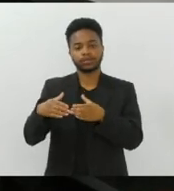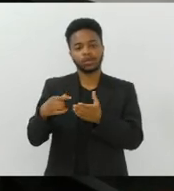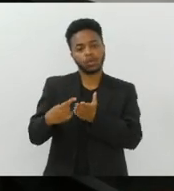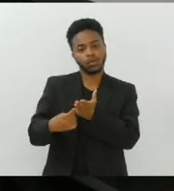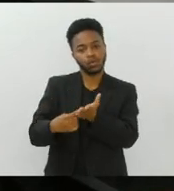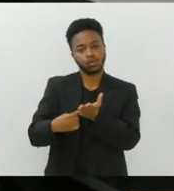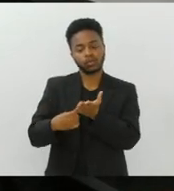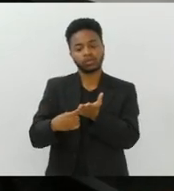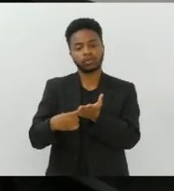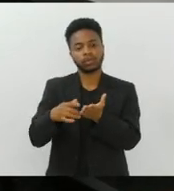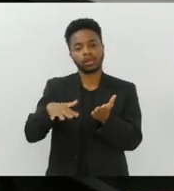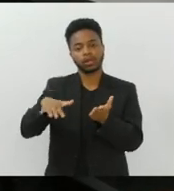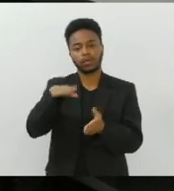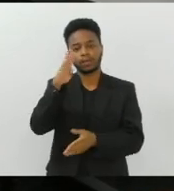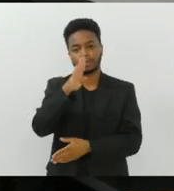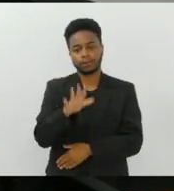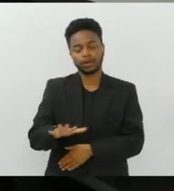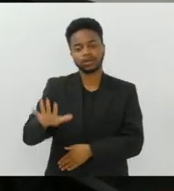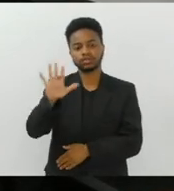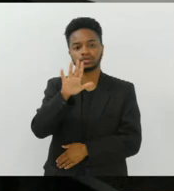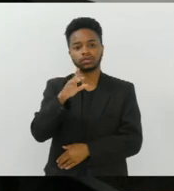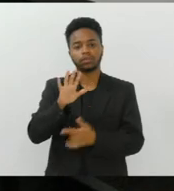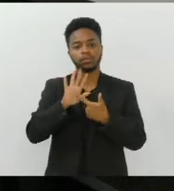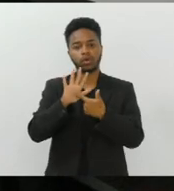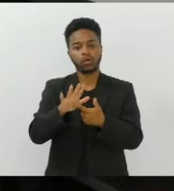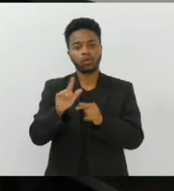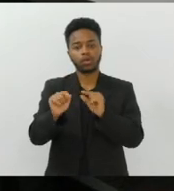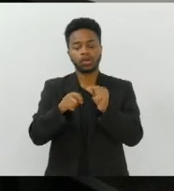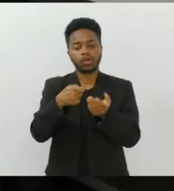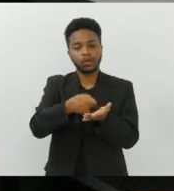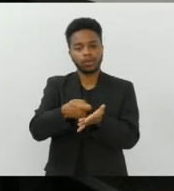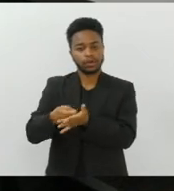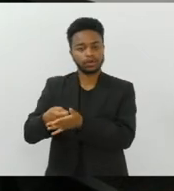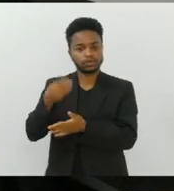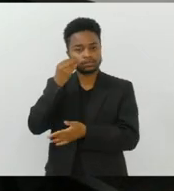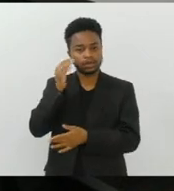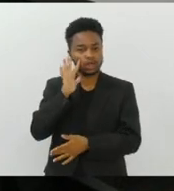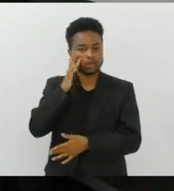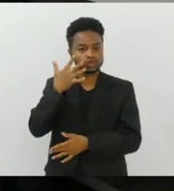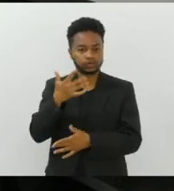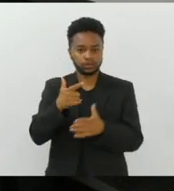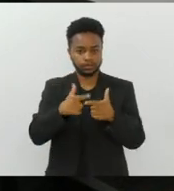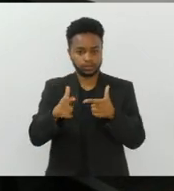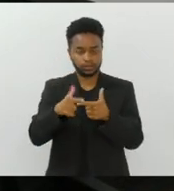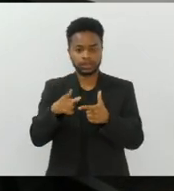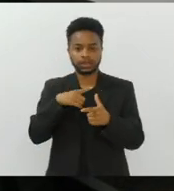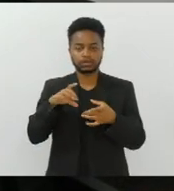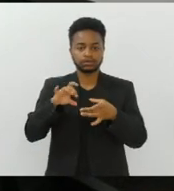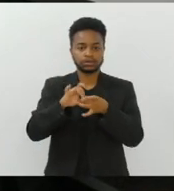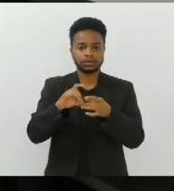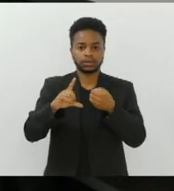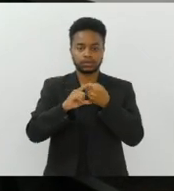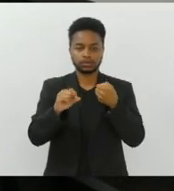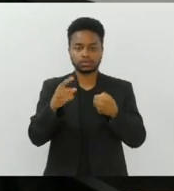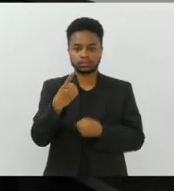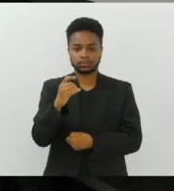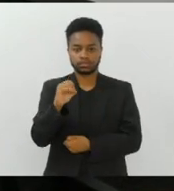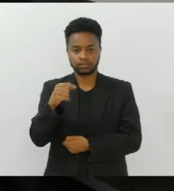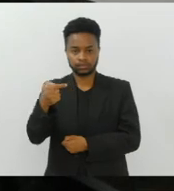nacional, estabelecendo obrigações que resolvam esses impasses. Repito, isso está no artigo 107 do CDC